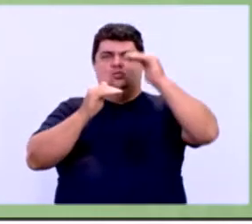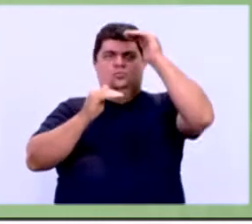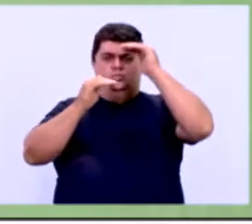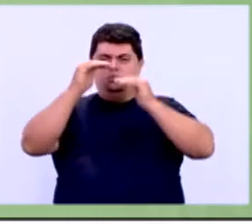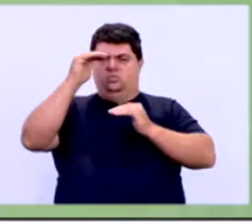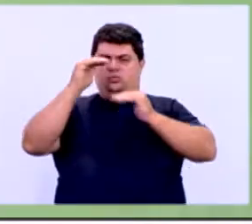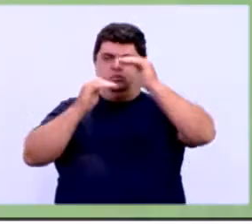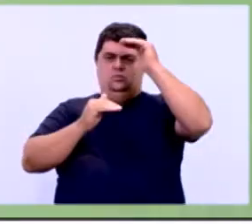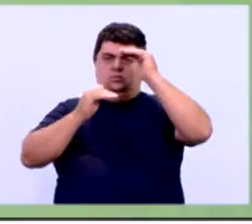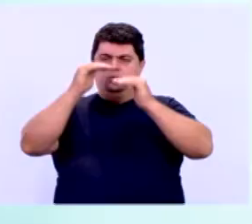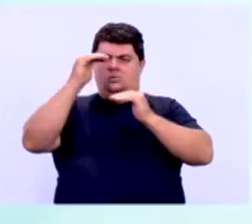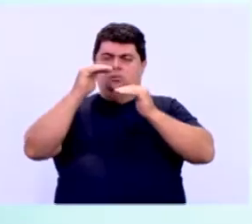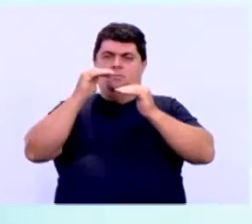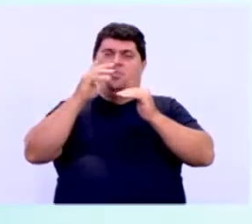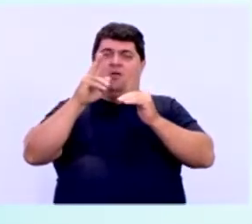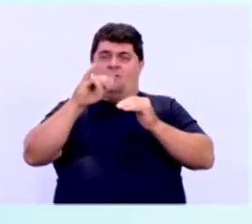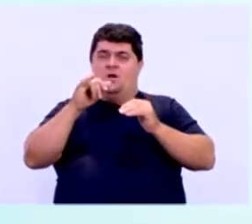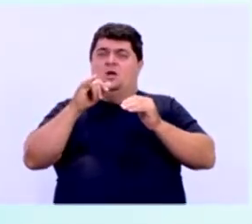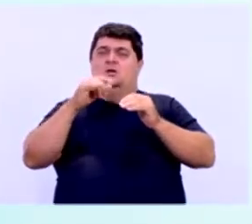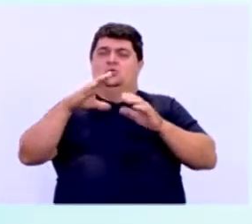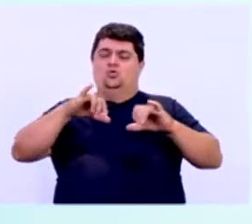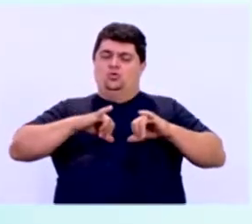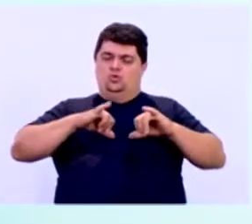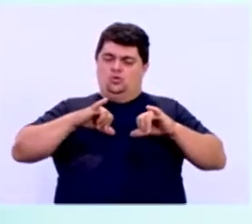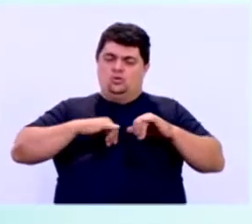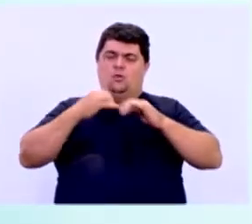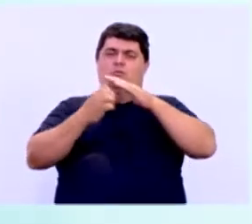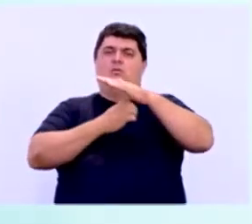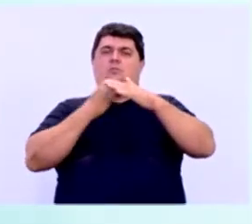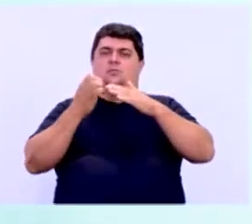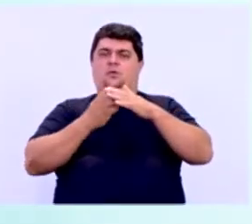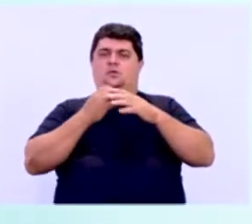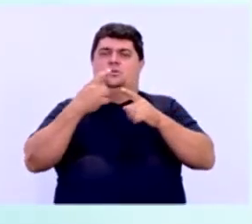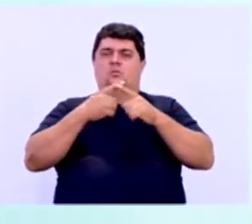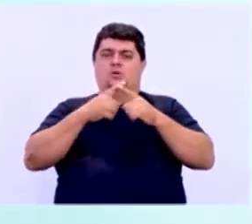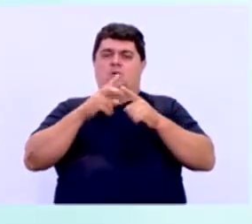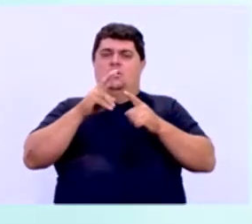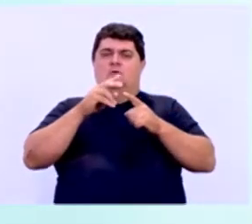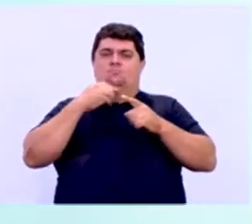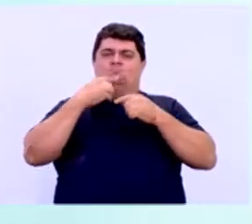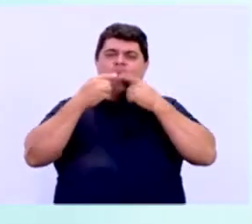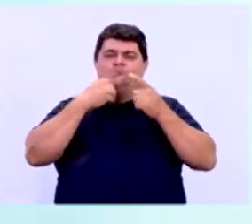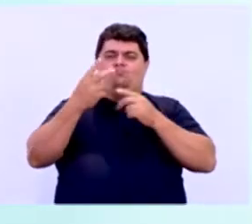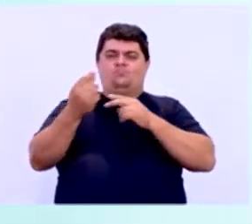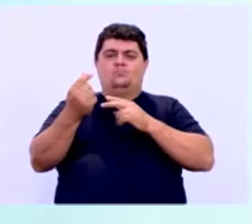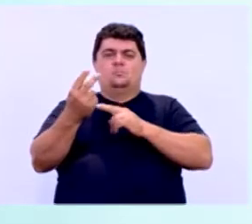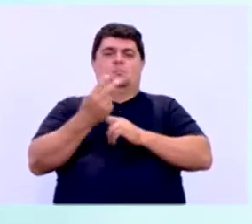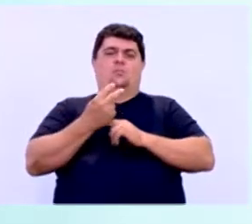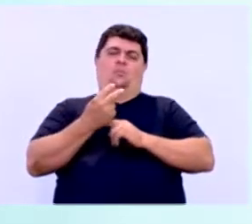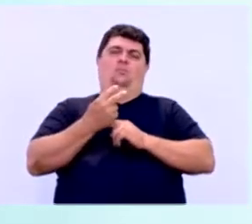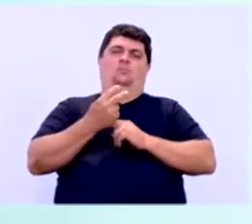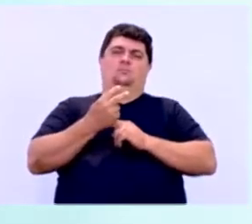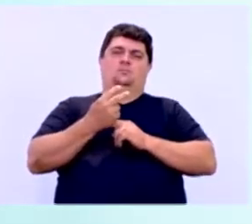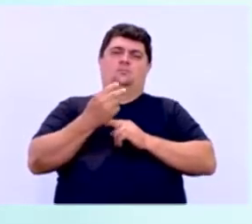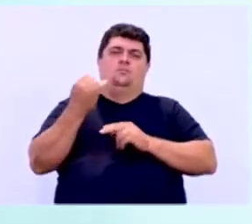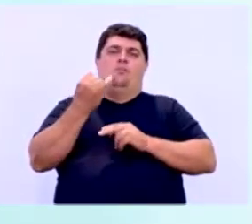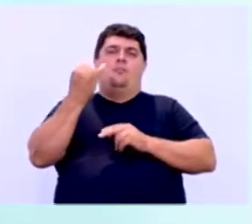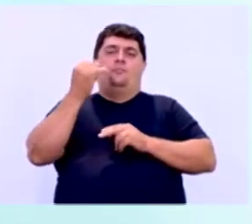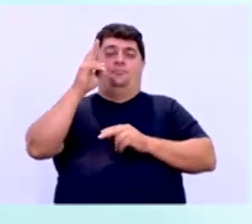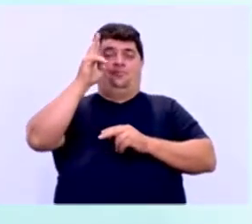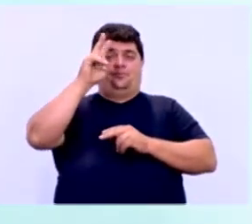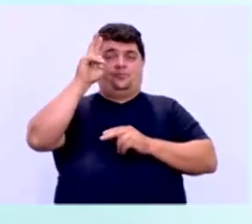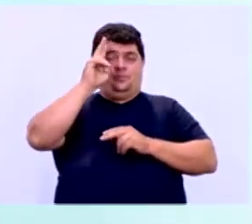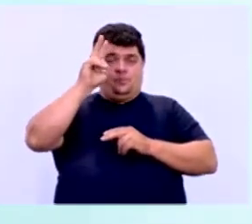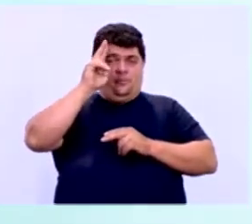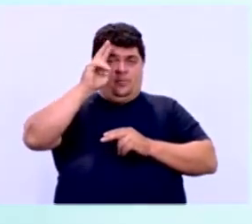impactar diretamente o administrador financeiro acerca da obtenção do recurso. É importante lembrar que